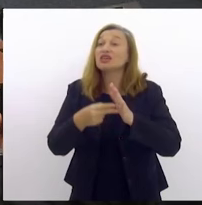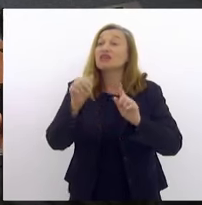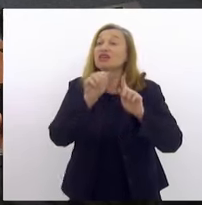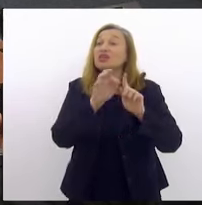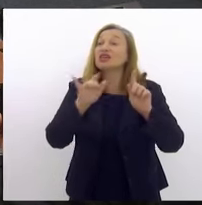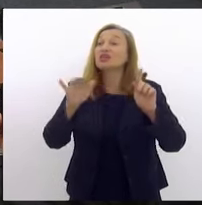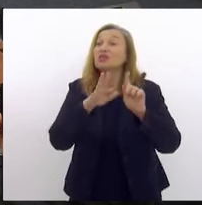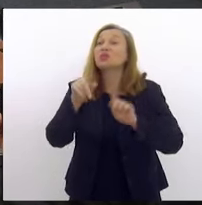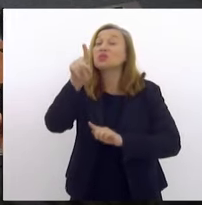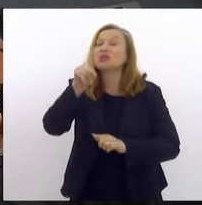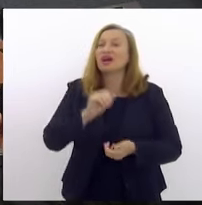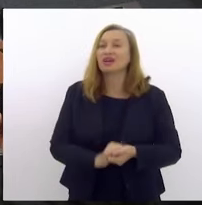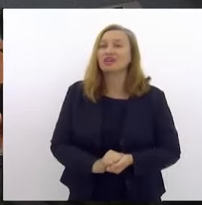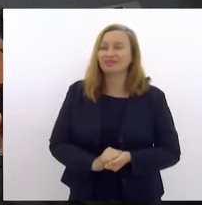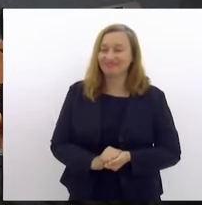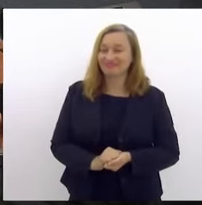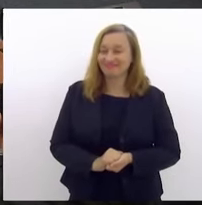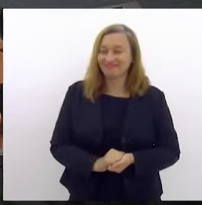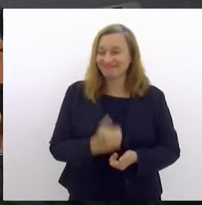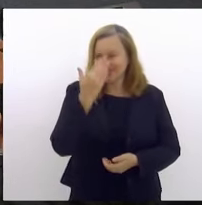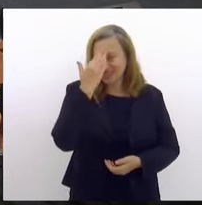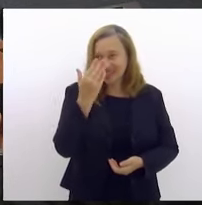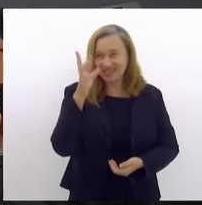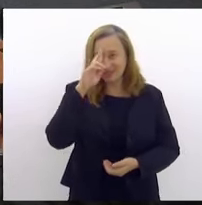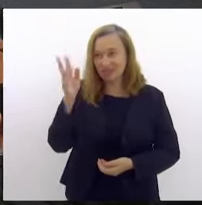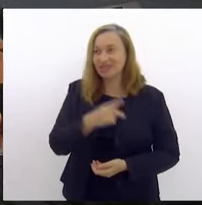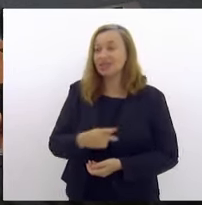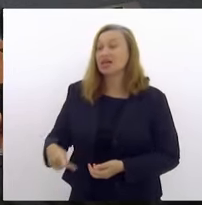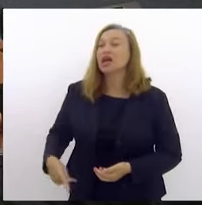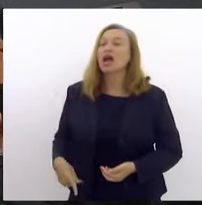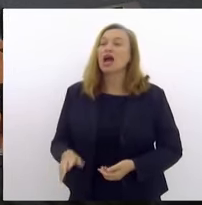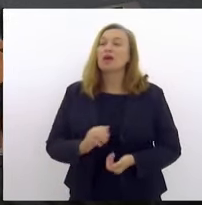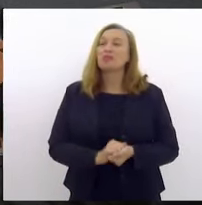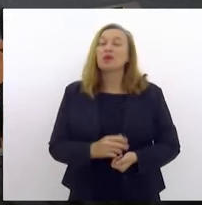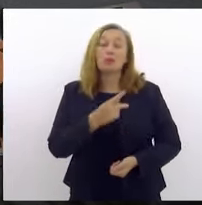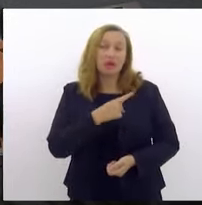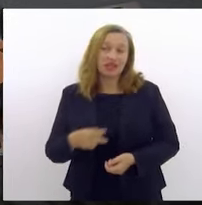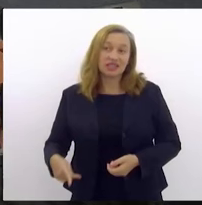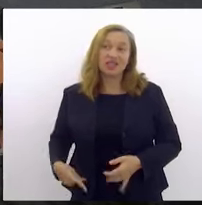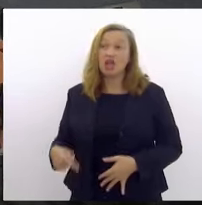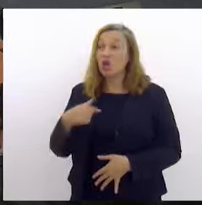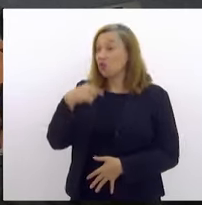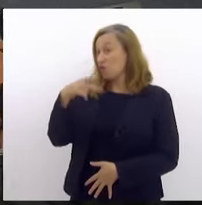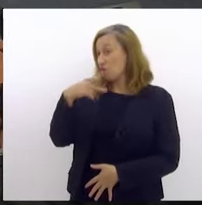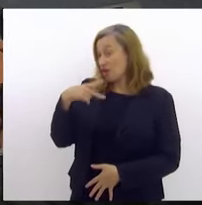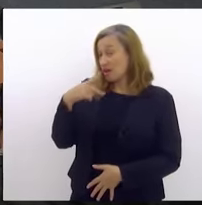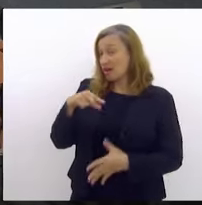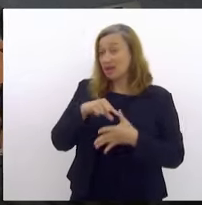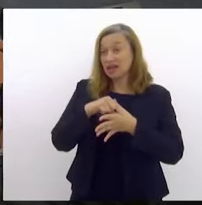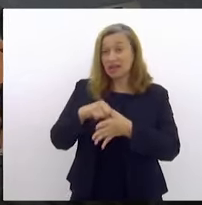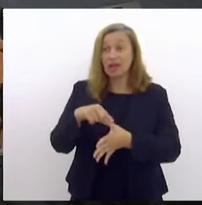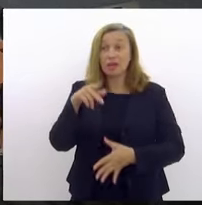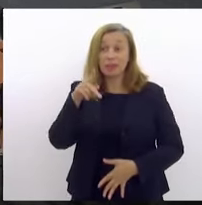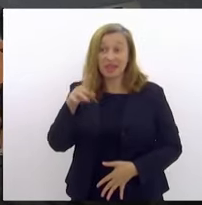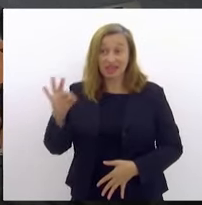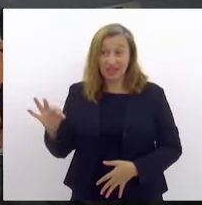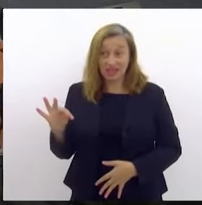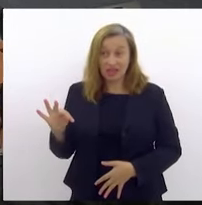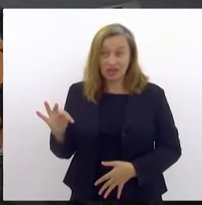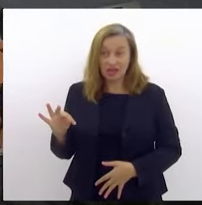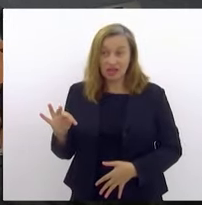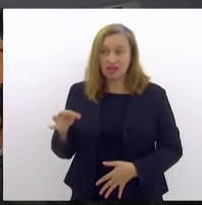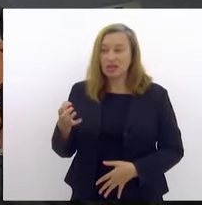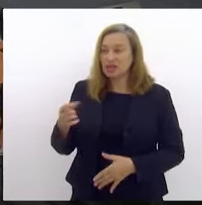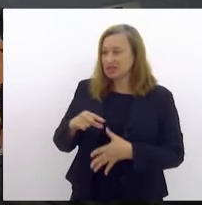nervosinho da Odebrecht do Eduardo Paz. Muito obrigado, presidente. Presidente. Obrigado, Pabel. Deputado Belão. Eu vou falar aqui pela liderança do PT, a não ser que a